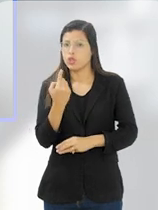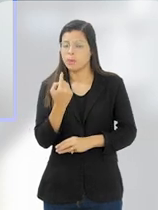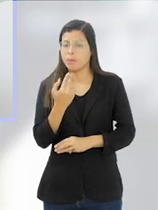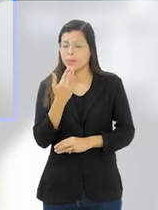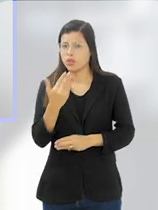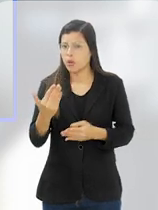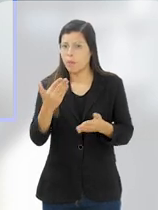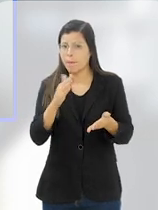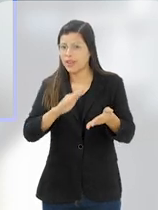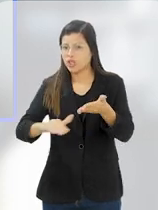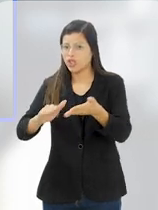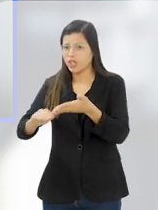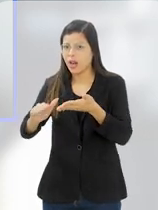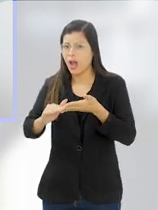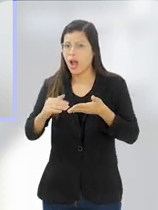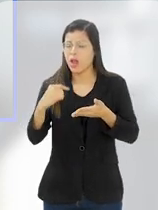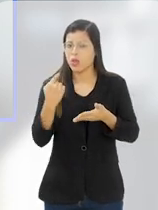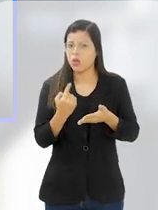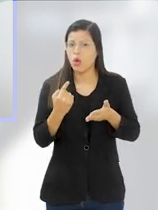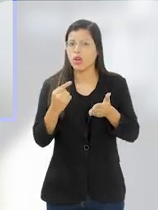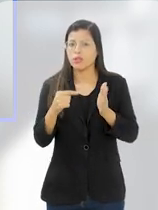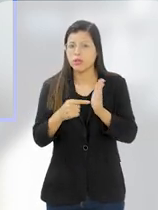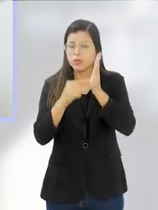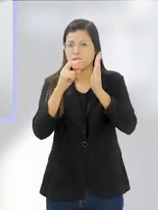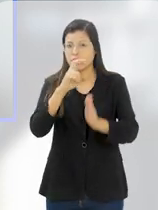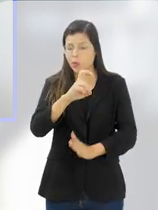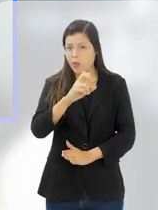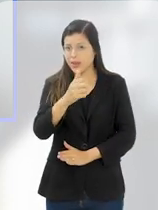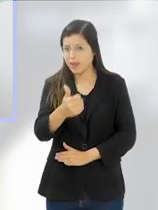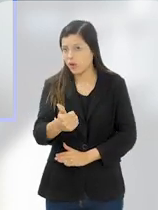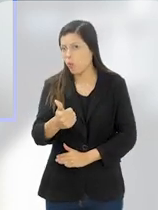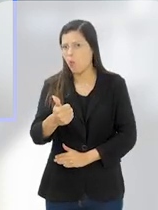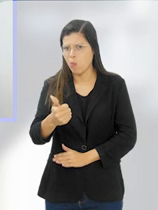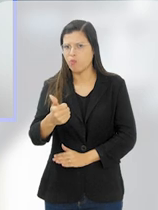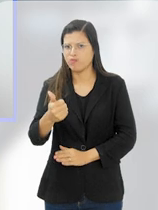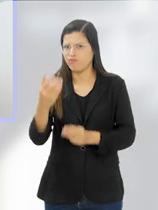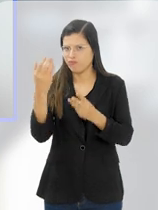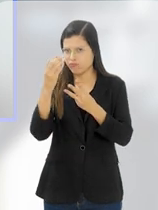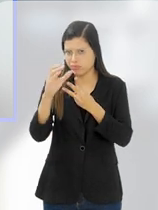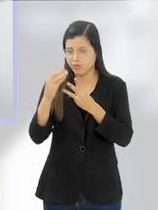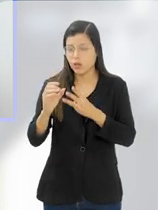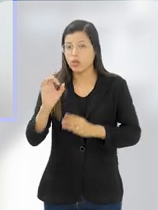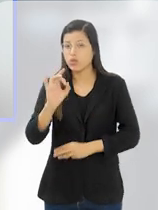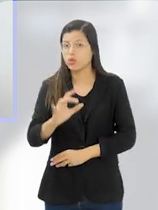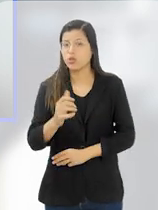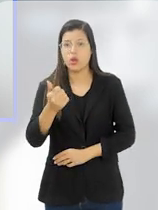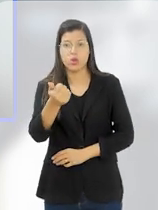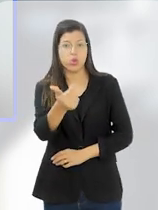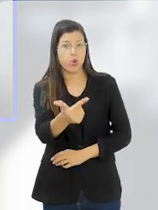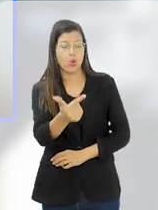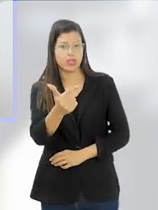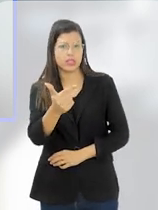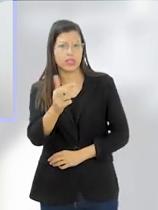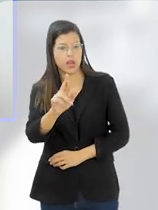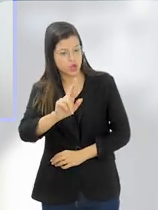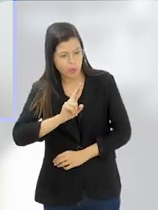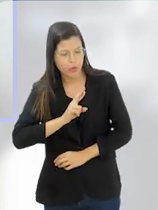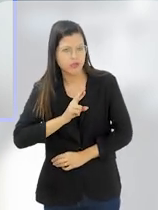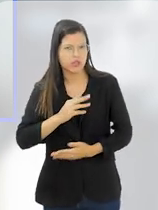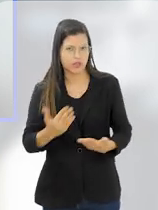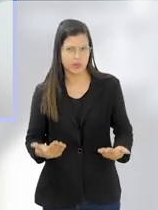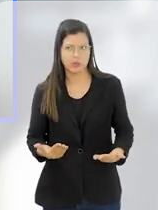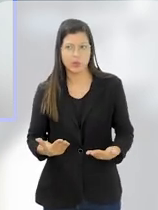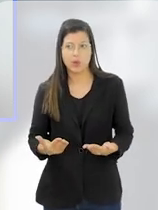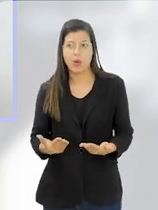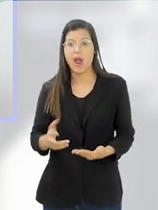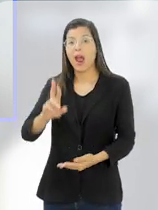publicitários. A gente reportou 51 stories para a plataforma, só que só 12 foram respondidos pela plataforma, e